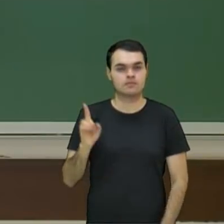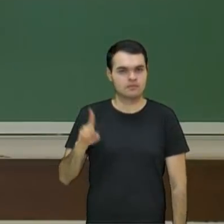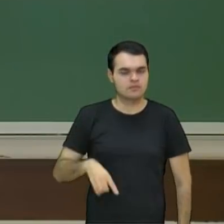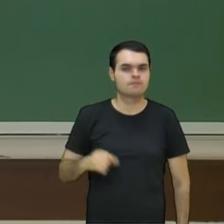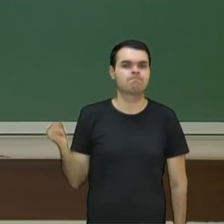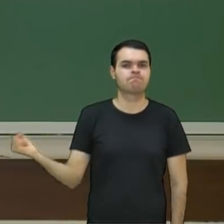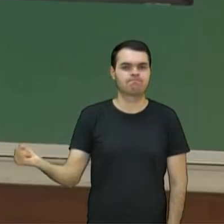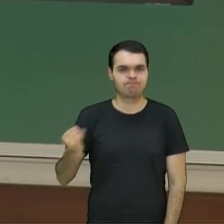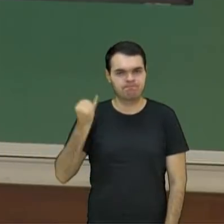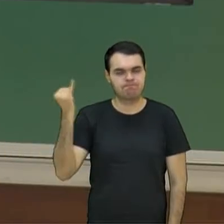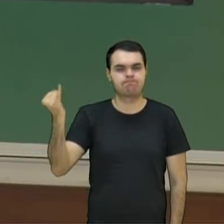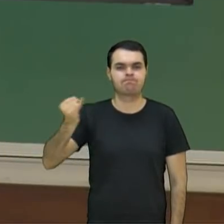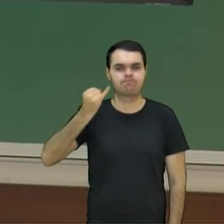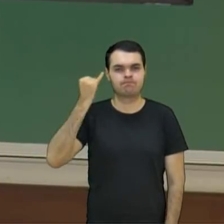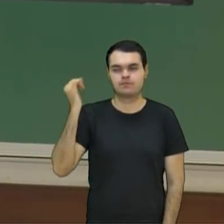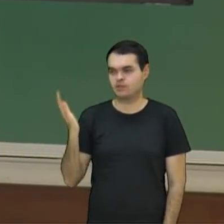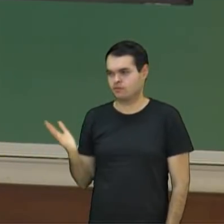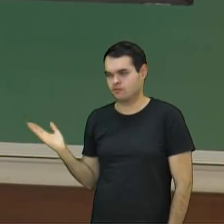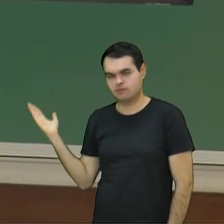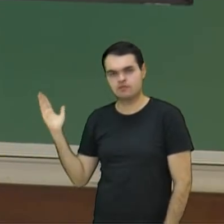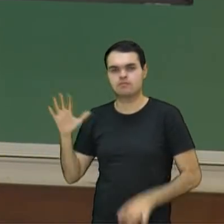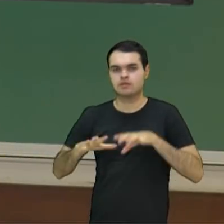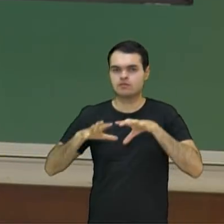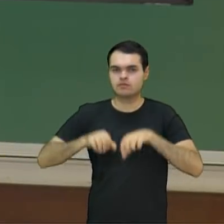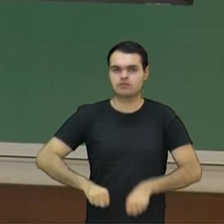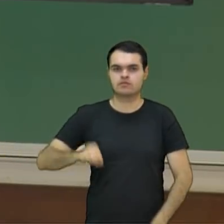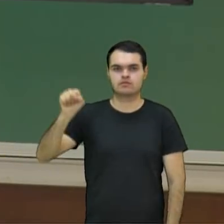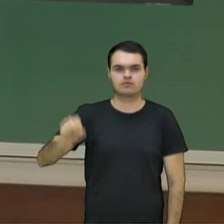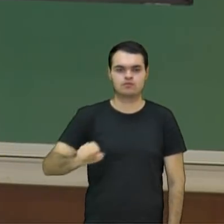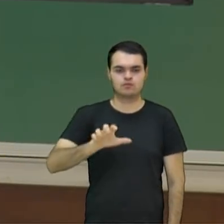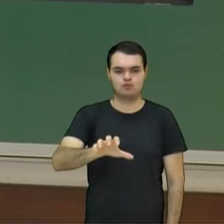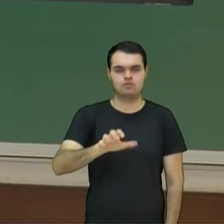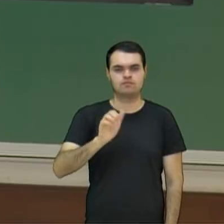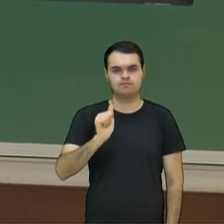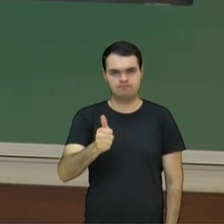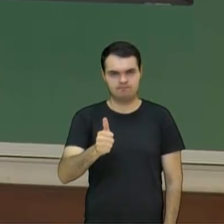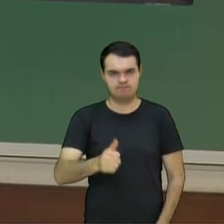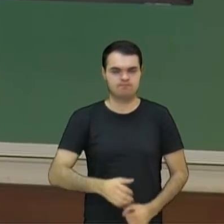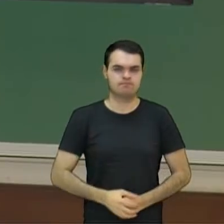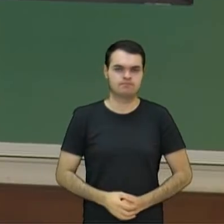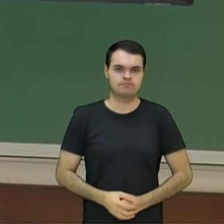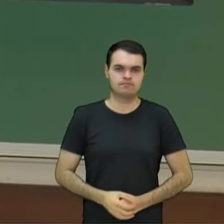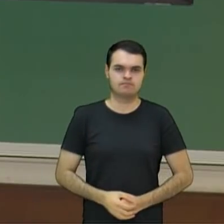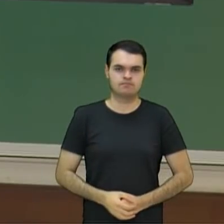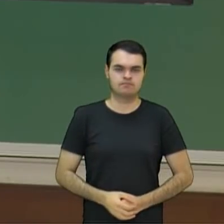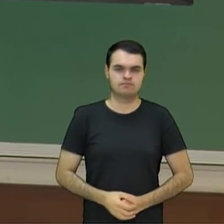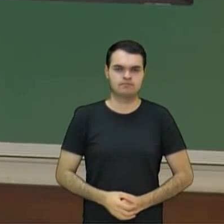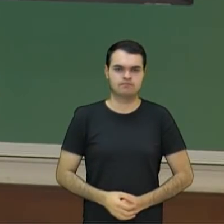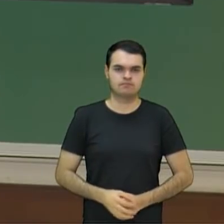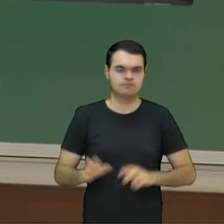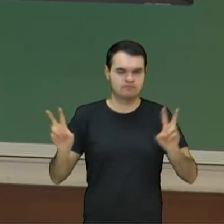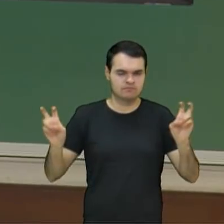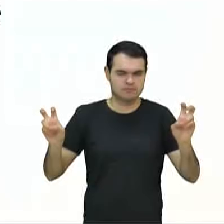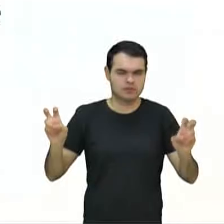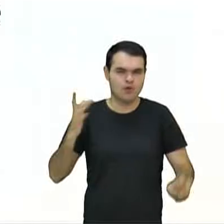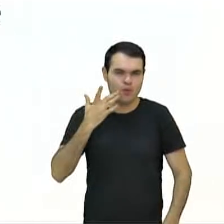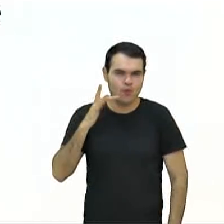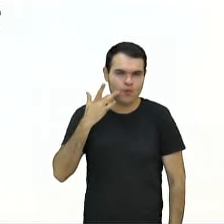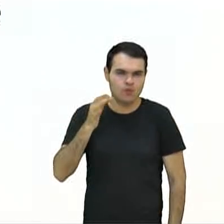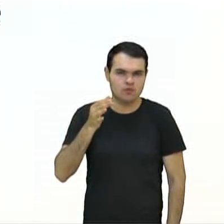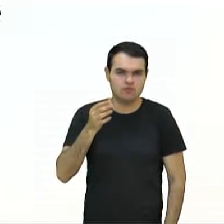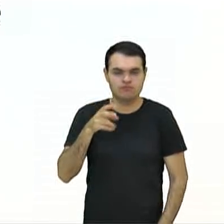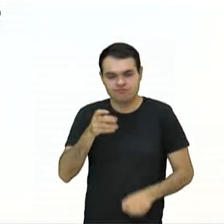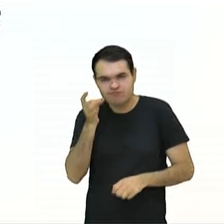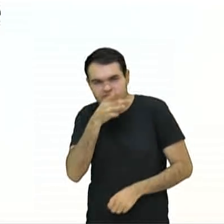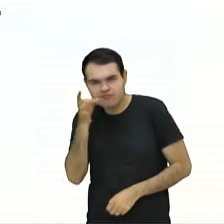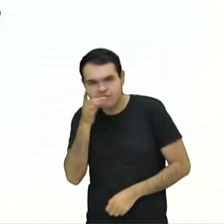importante essa questão aqui para a ocupação da região Sudeste, certo? O chamado ouro verde enriquecia